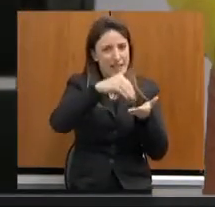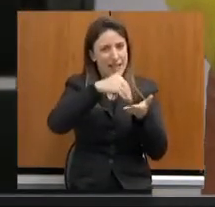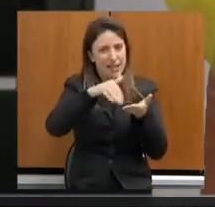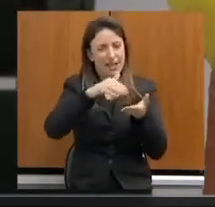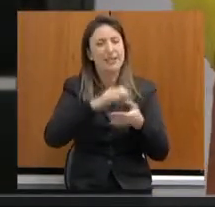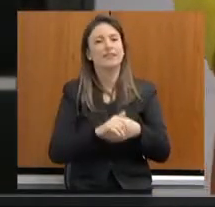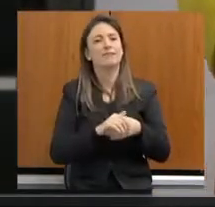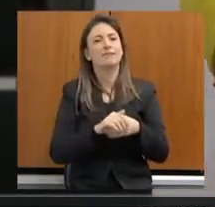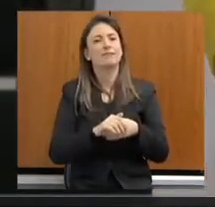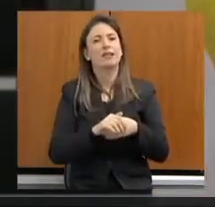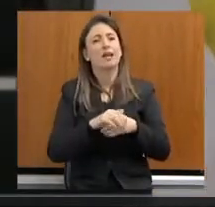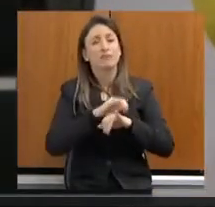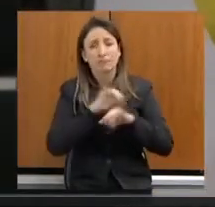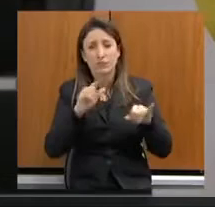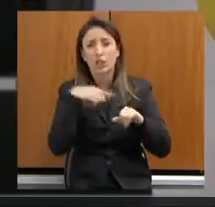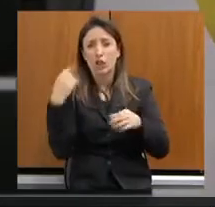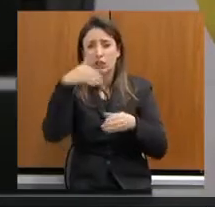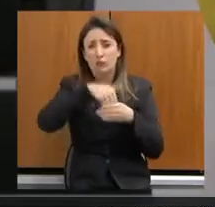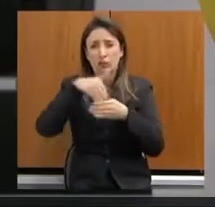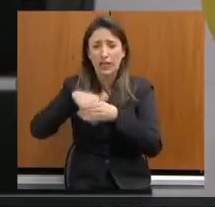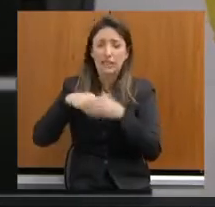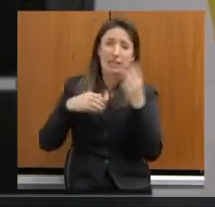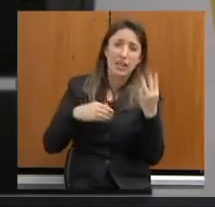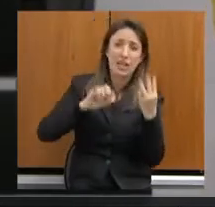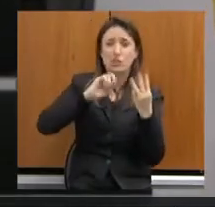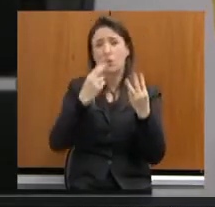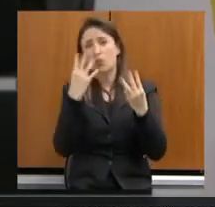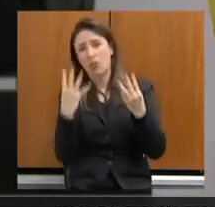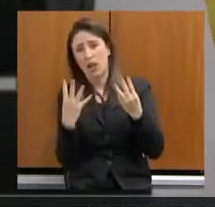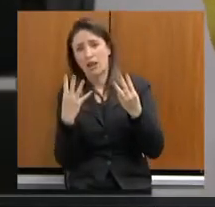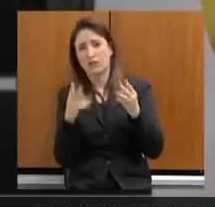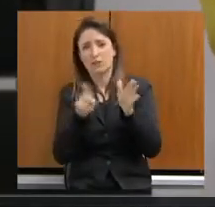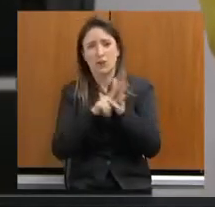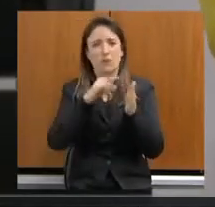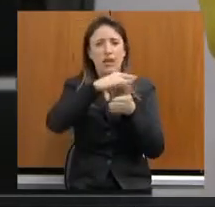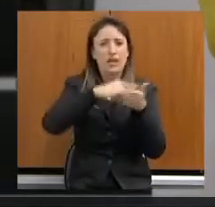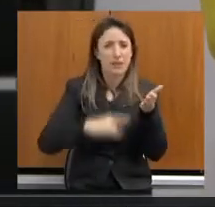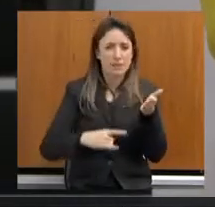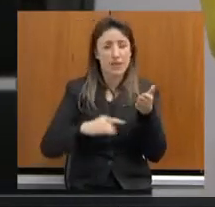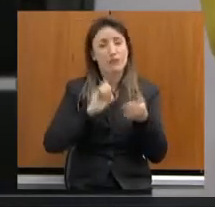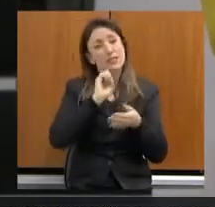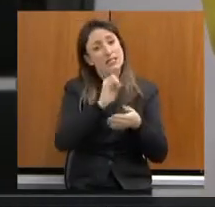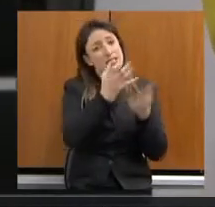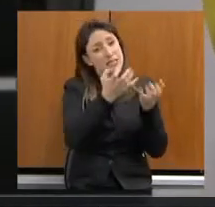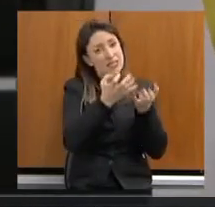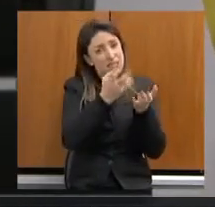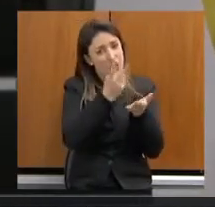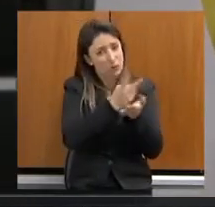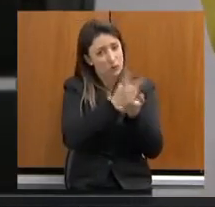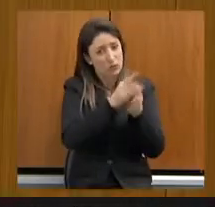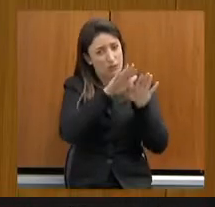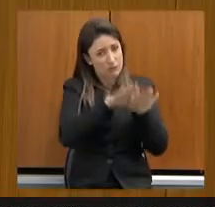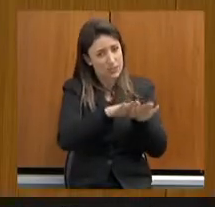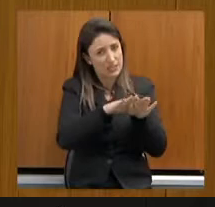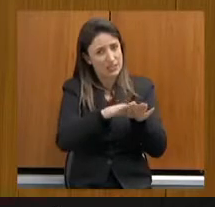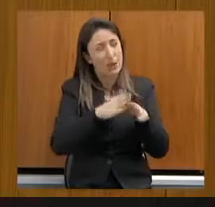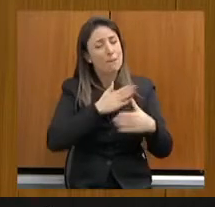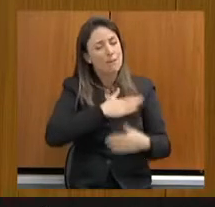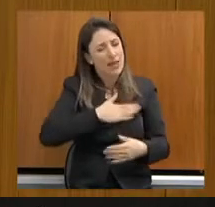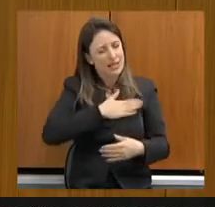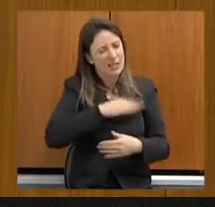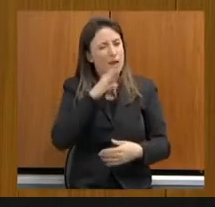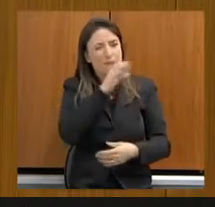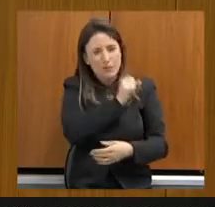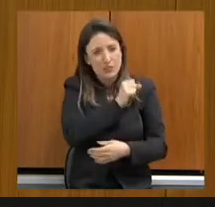três ou quatro requerimentos se vossa excelência se quiser permanecer será um prazer são coisas rápidas e